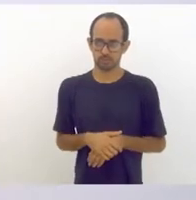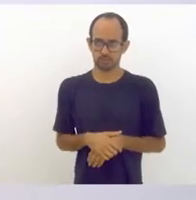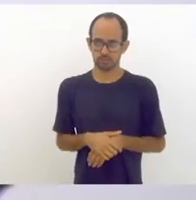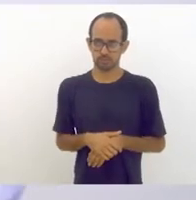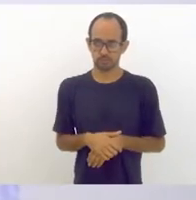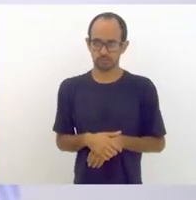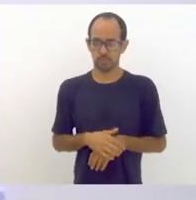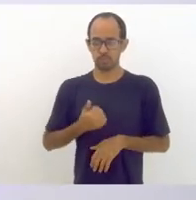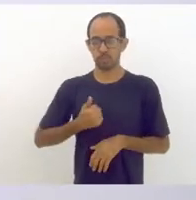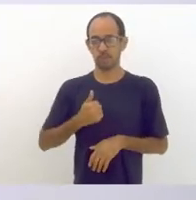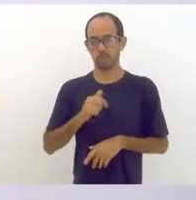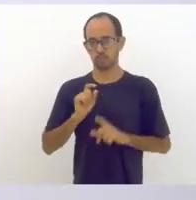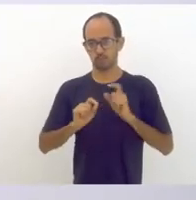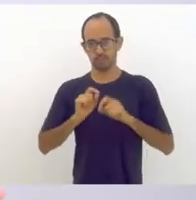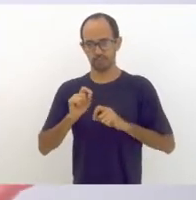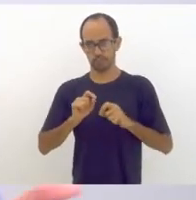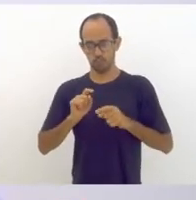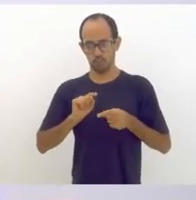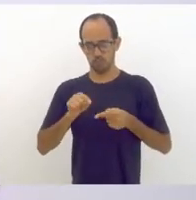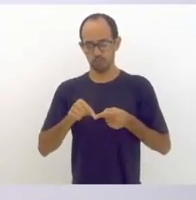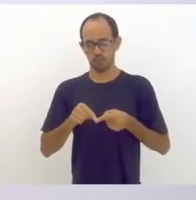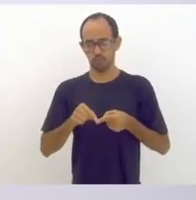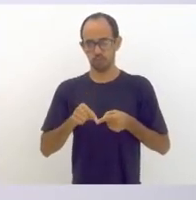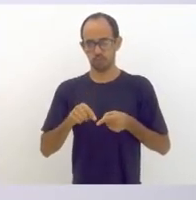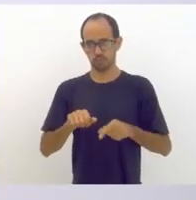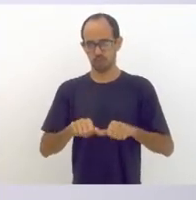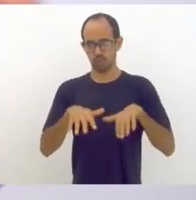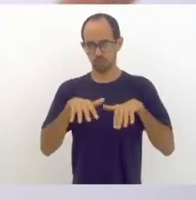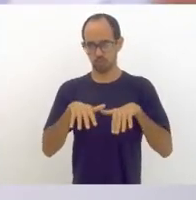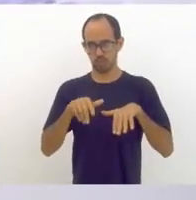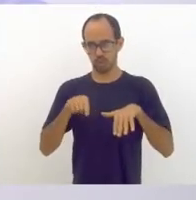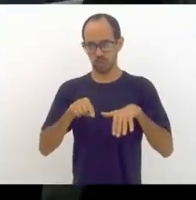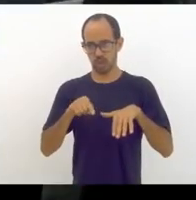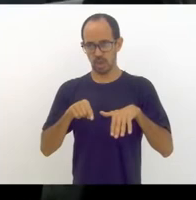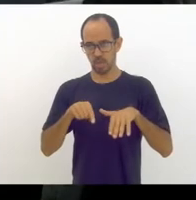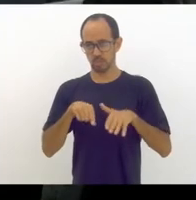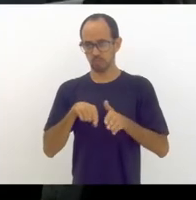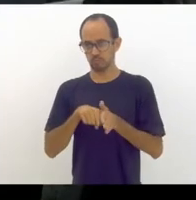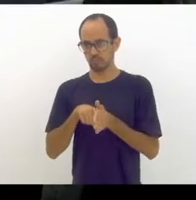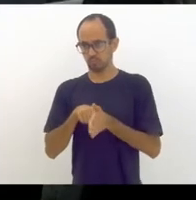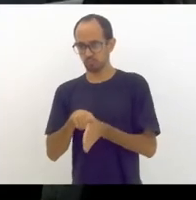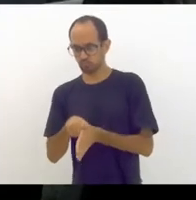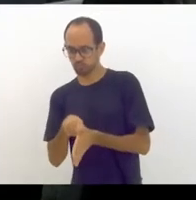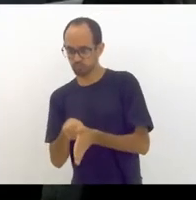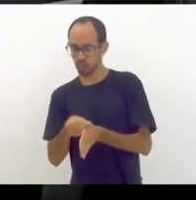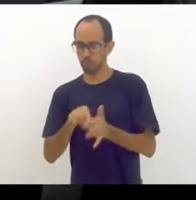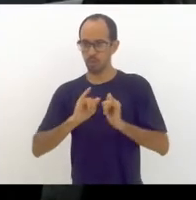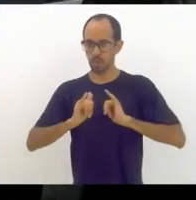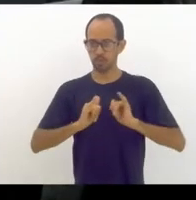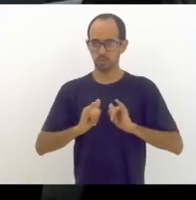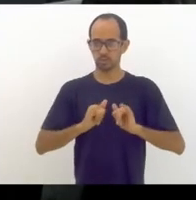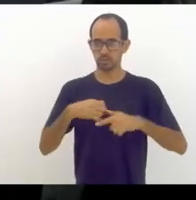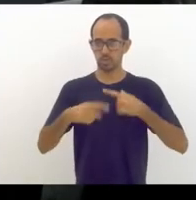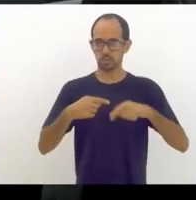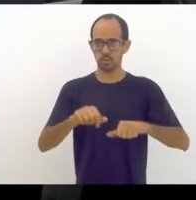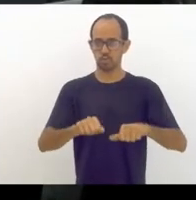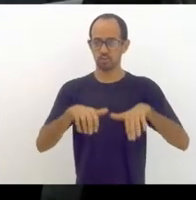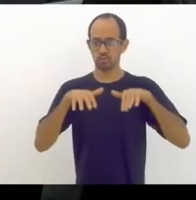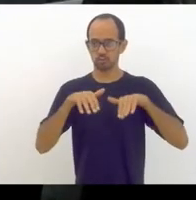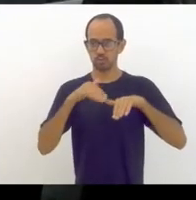que o objetivo da audiência é a gente coletar informações. Depois o plenário vai ser soberano para tomar a decisão dele. Cada